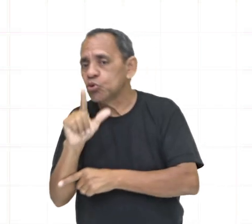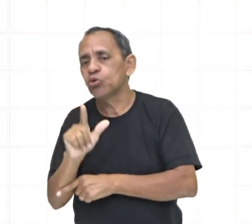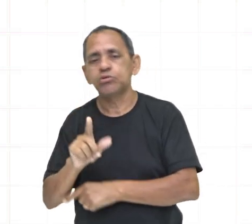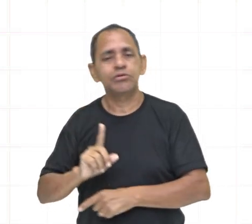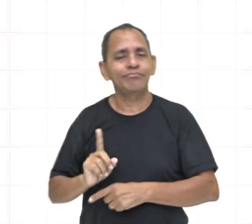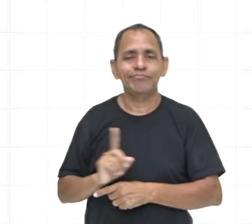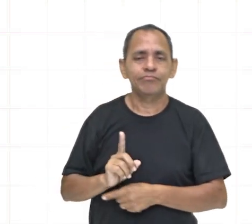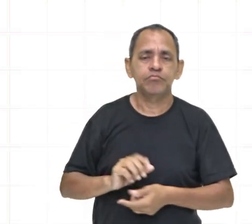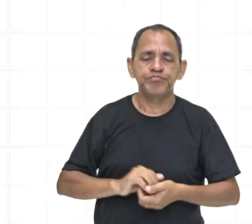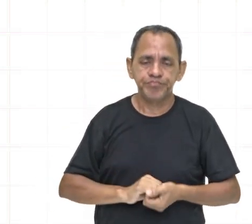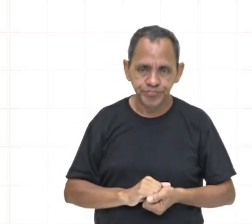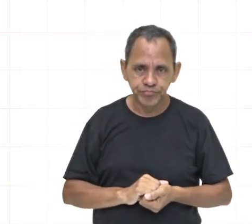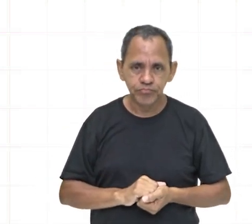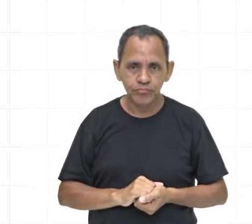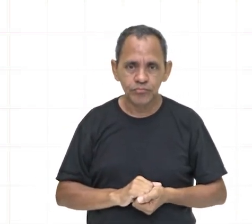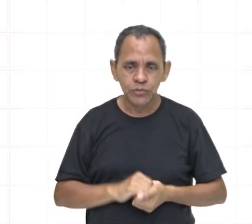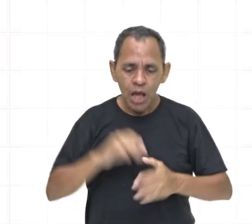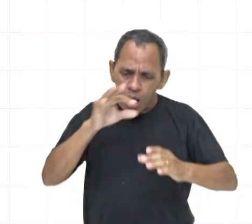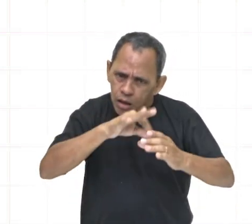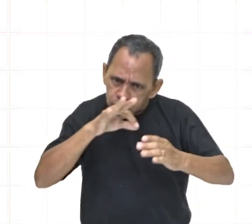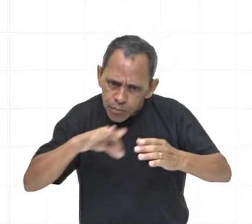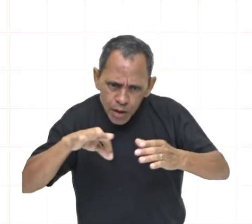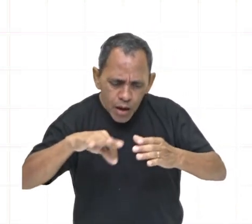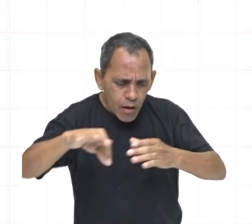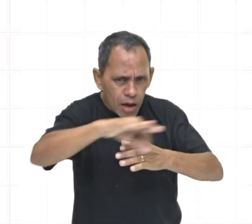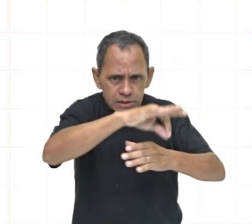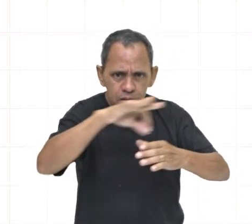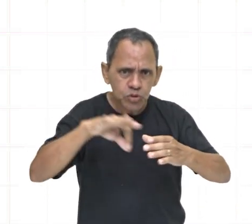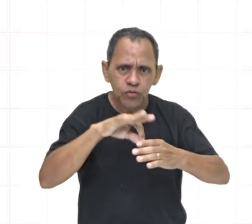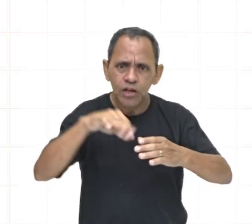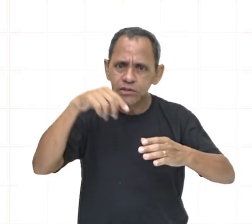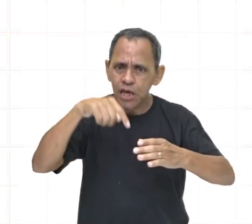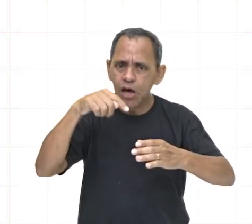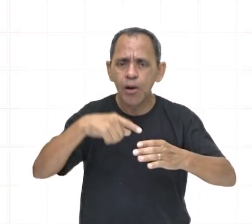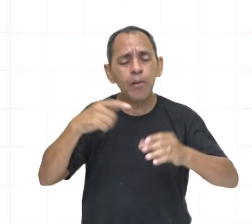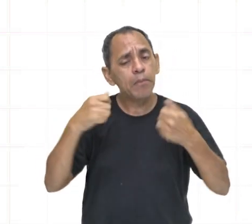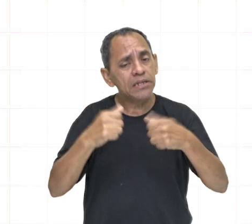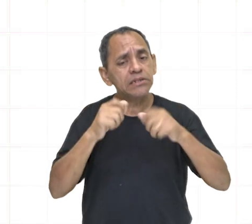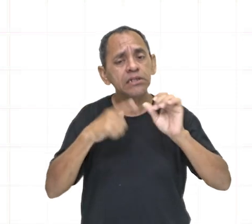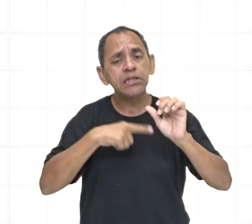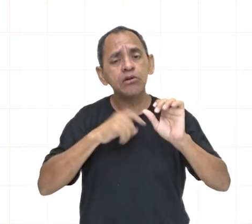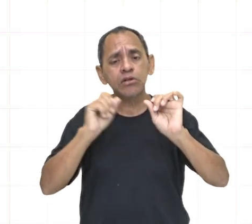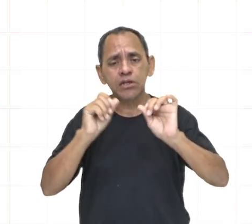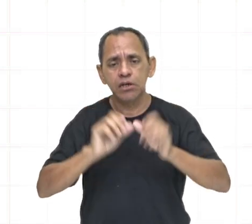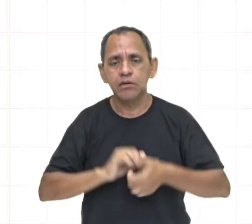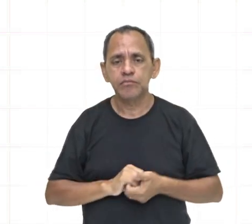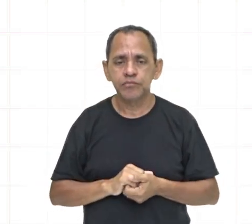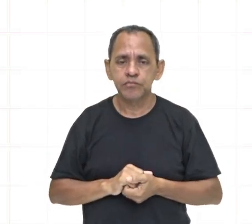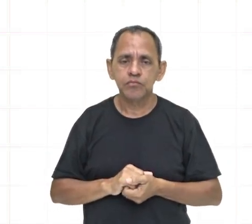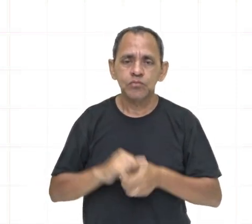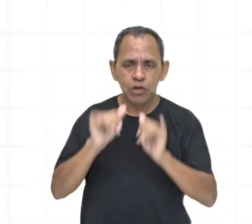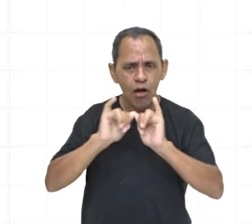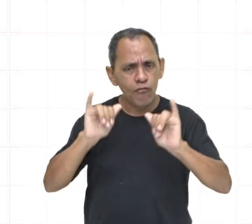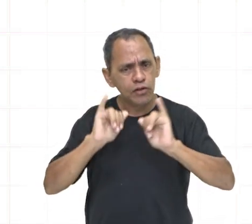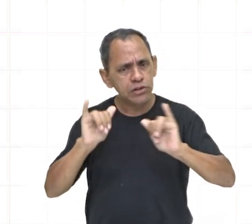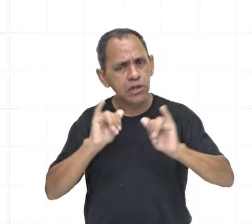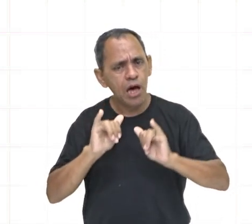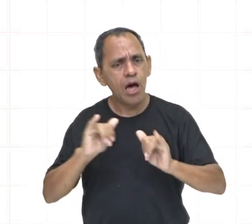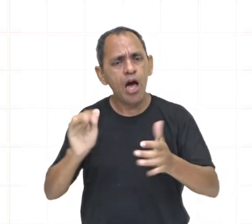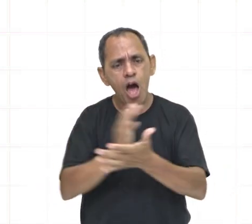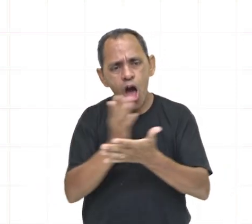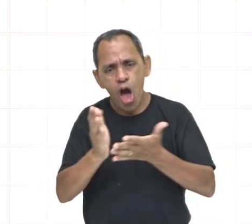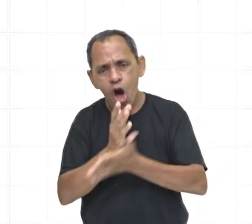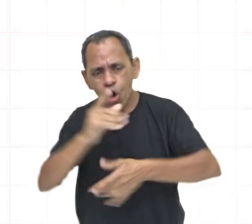sim, tá? Aí tem que ter aí uma situação em que tem que ser avisado, né, um determinado produto